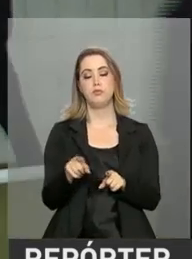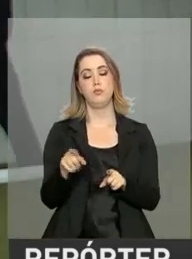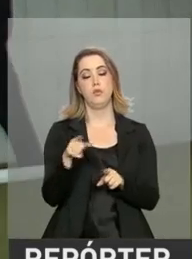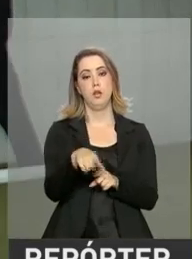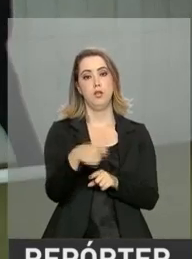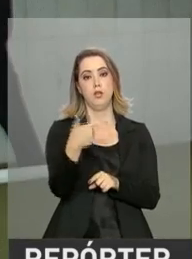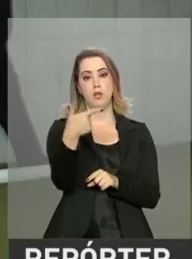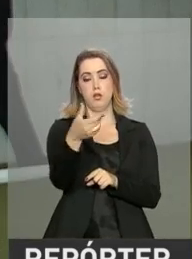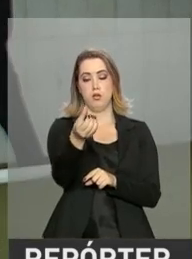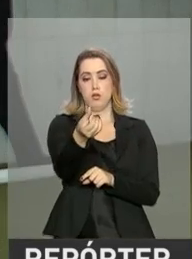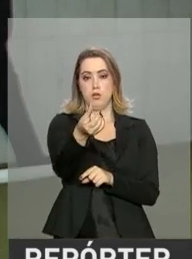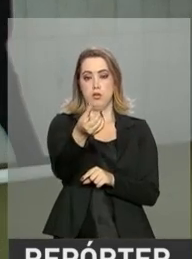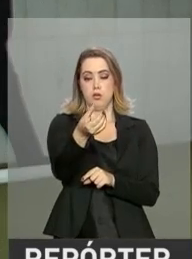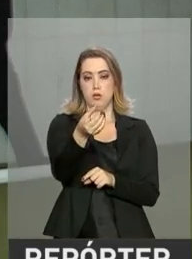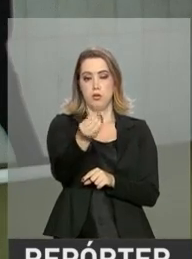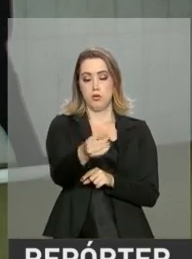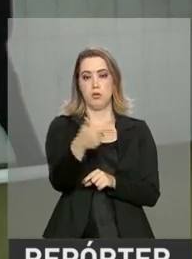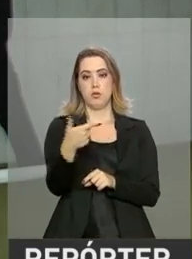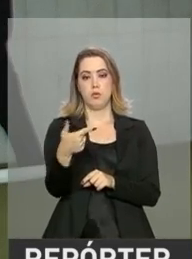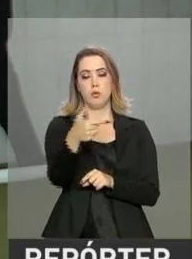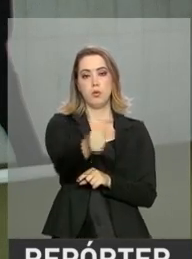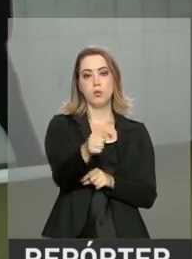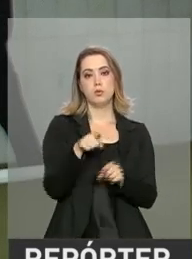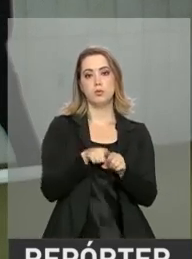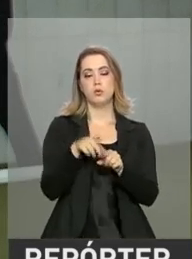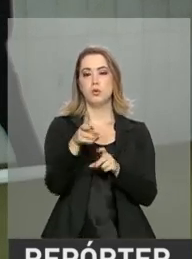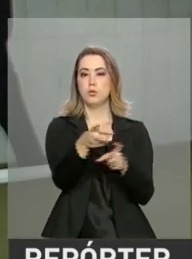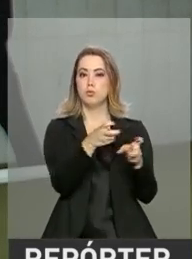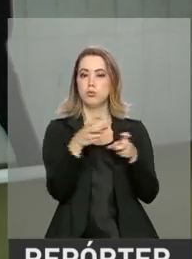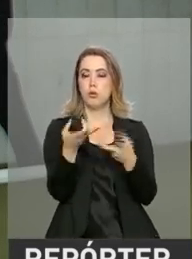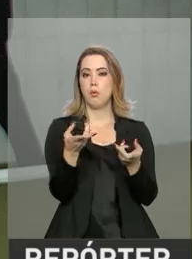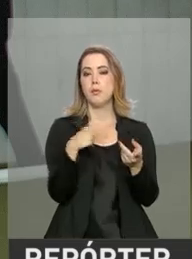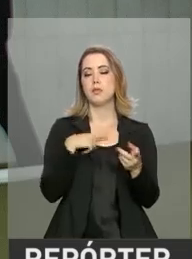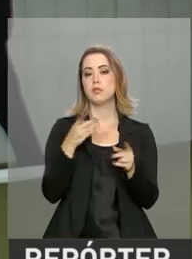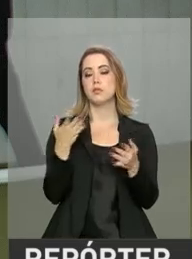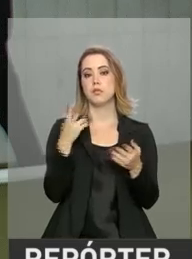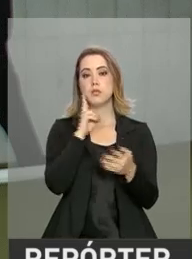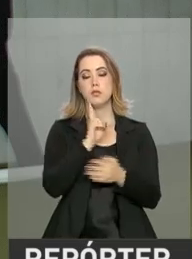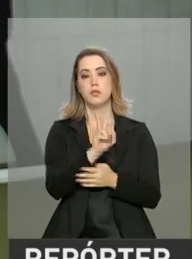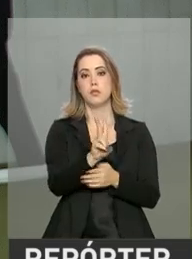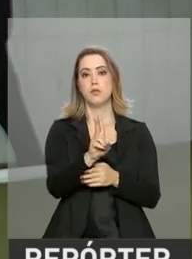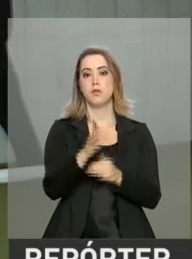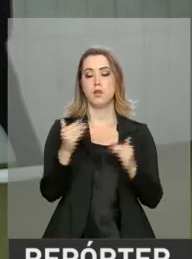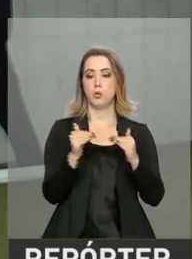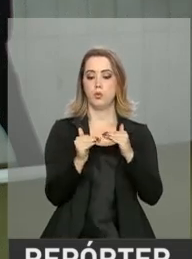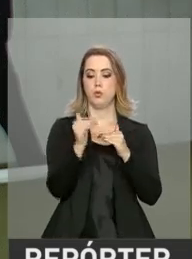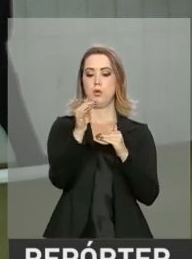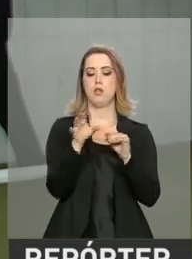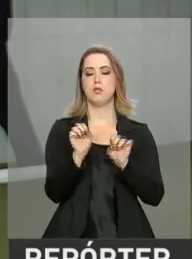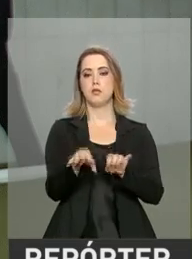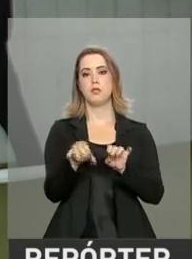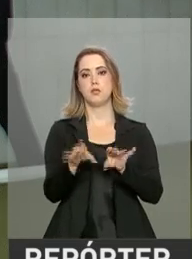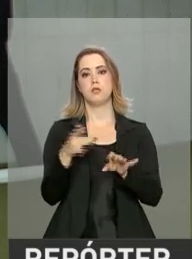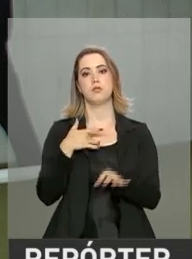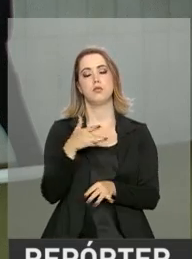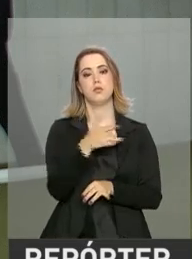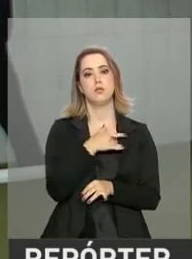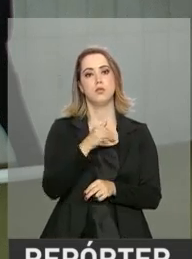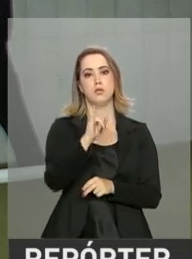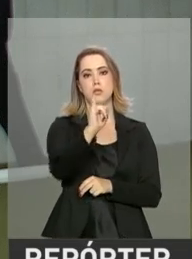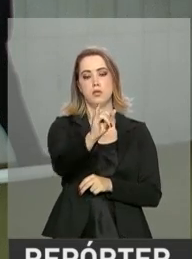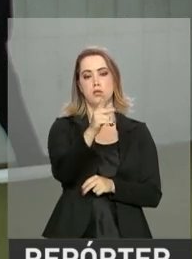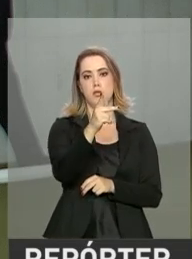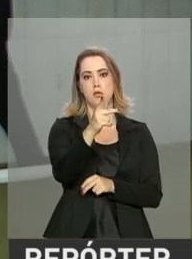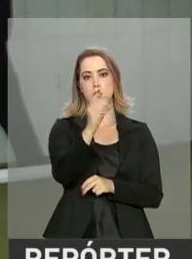Para 2017, o índice que vai ser utilizado é o IPCA, o índice oficial de preços que mede a